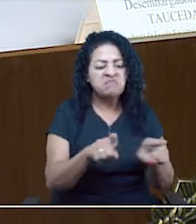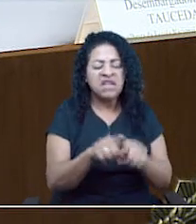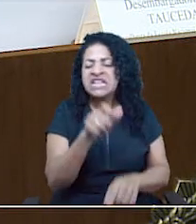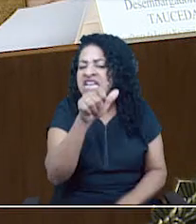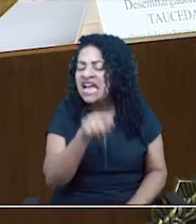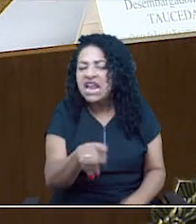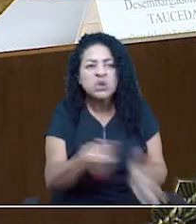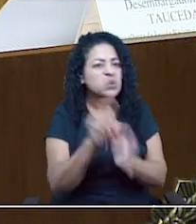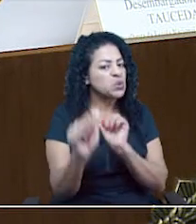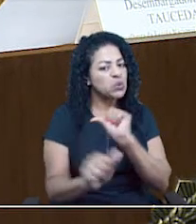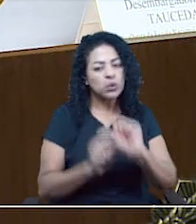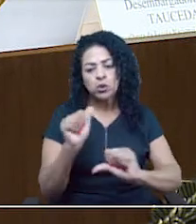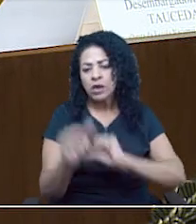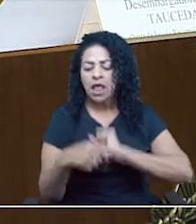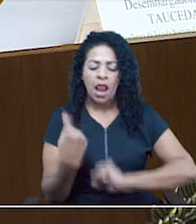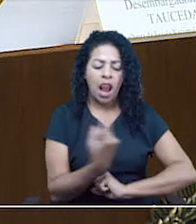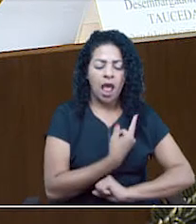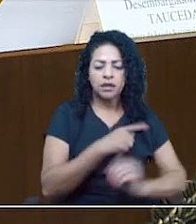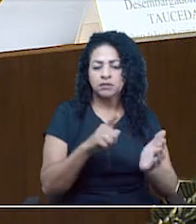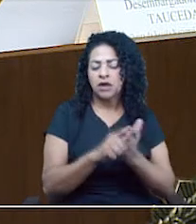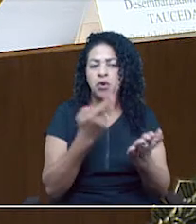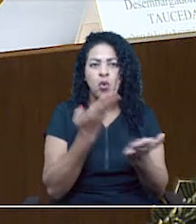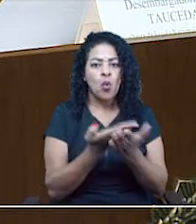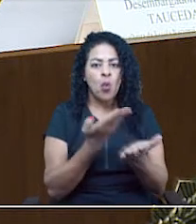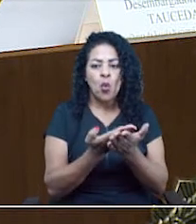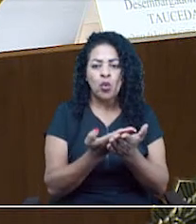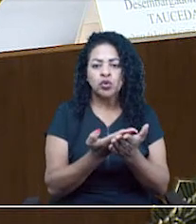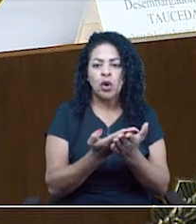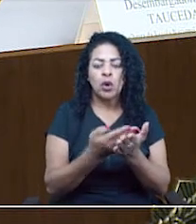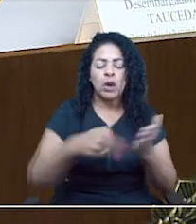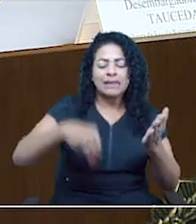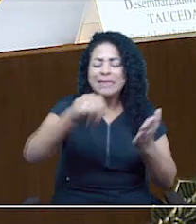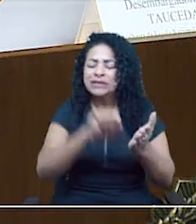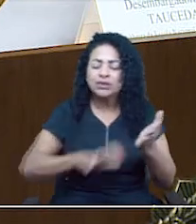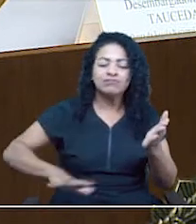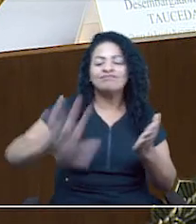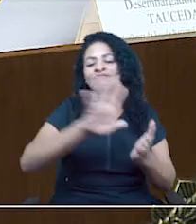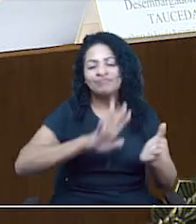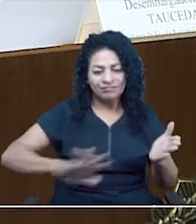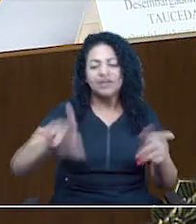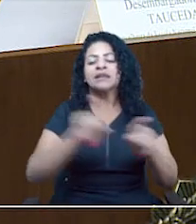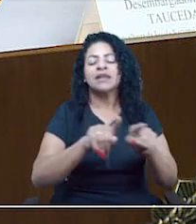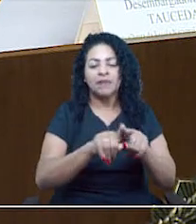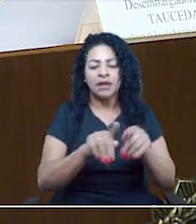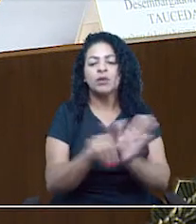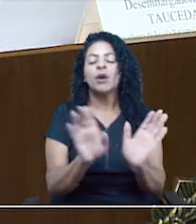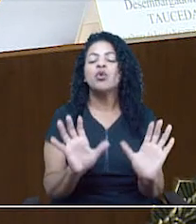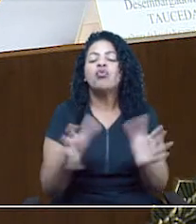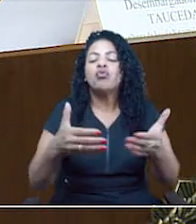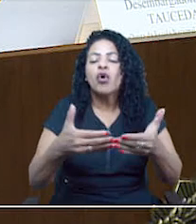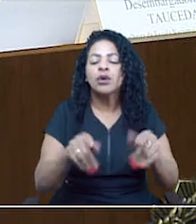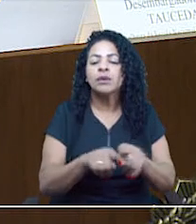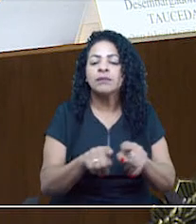da Escola Nacional, com sua atuação no Fórum Nacional de Enfrentamento à Exploração